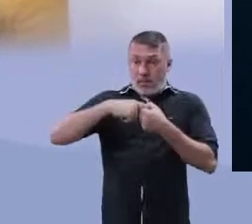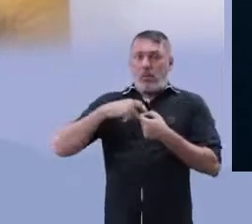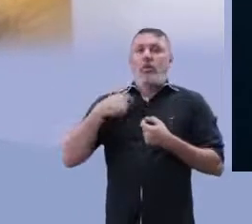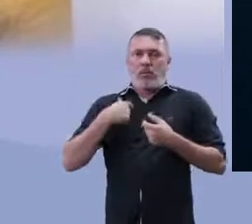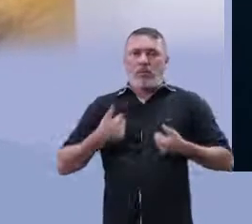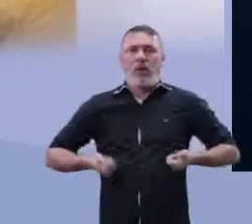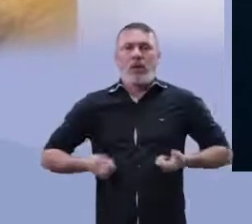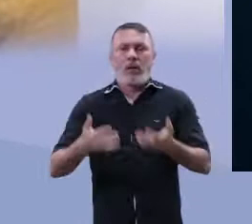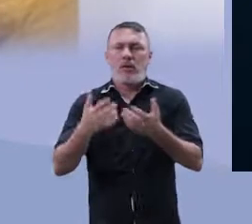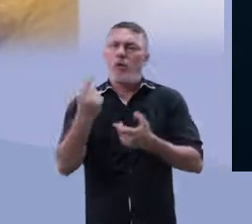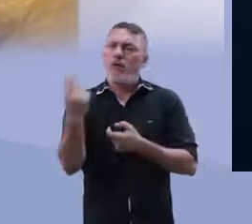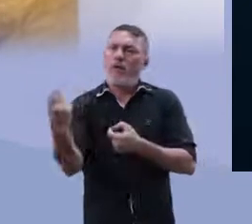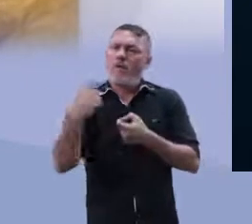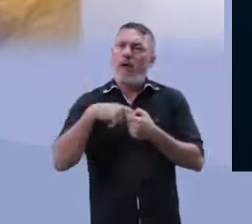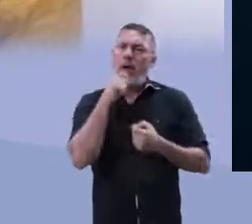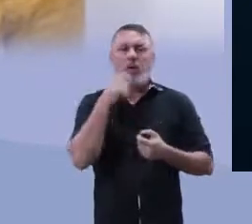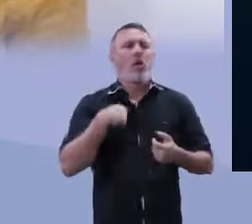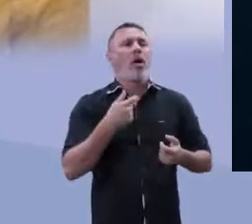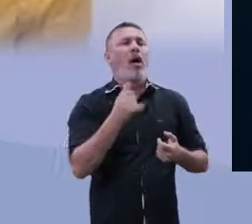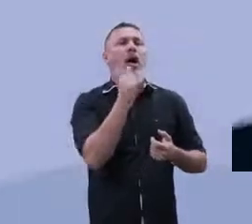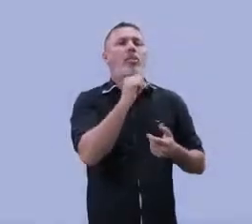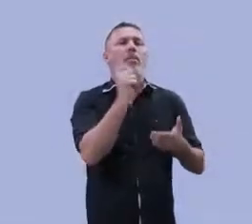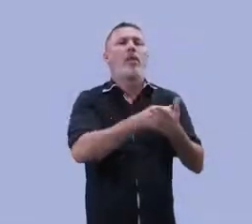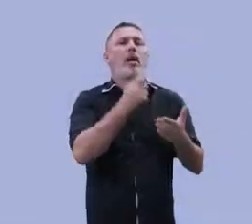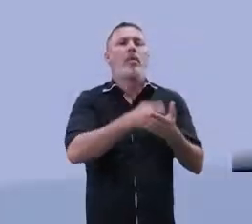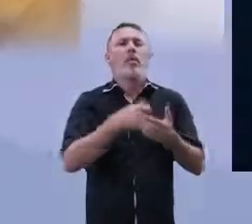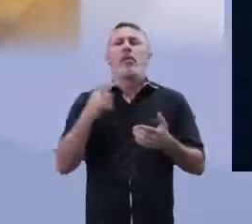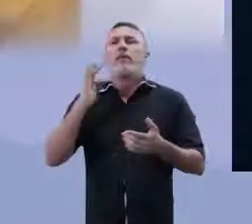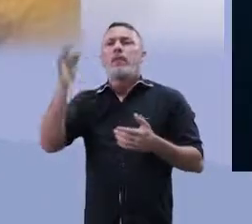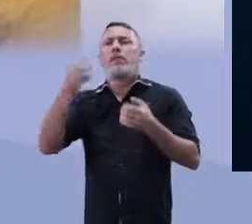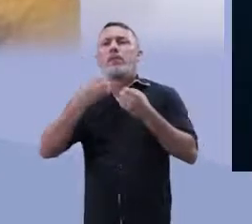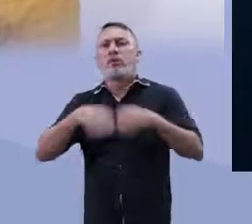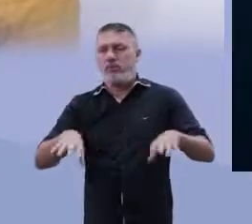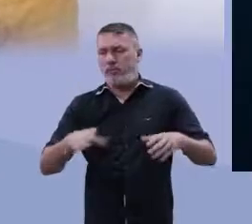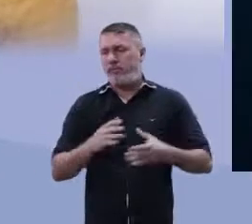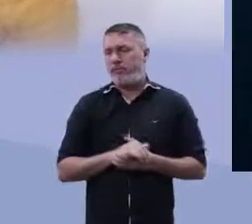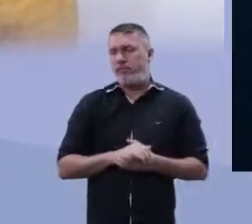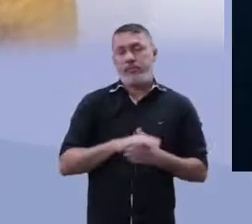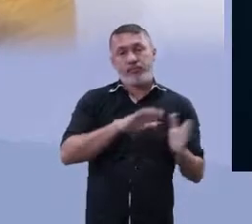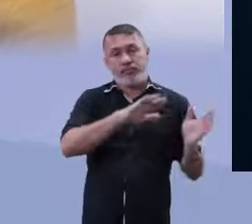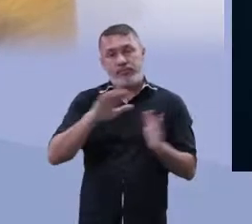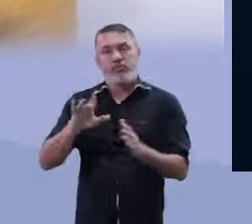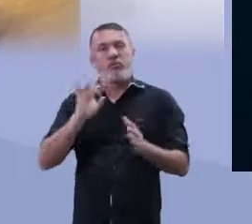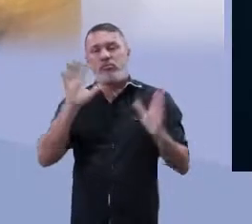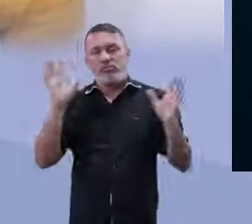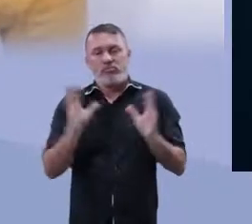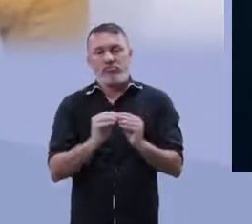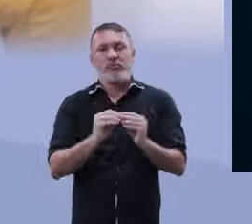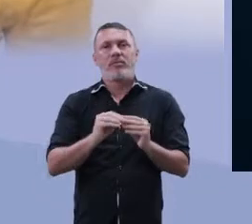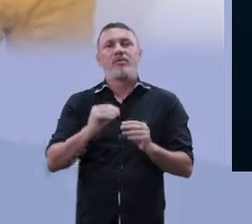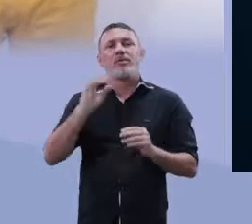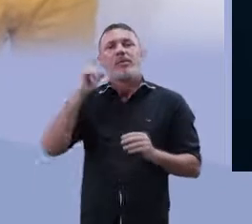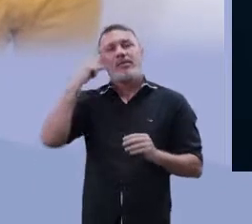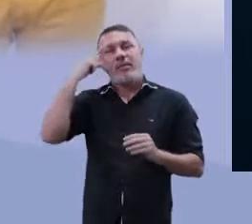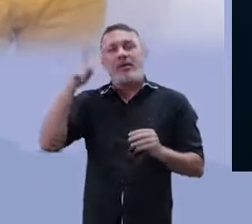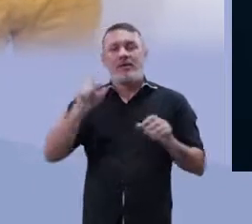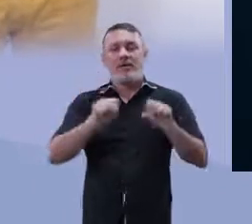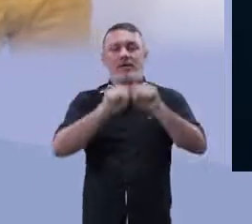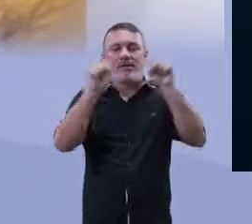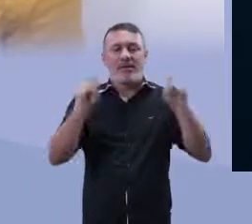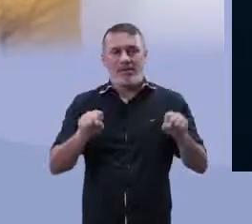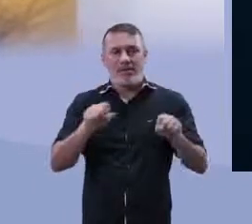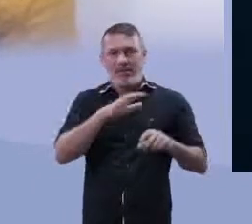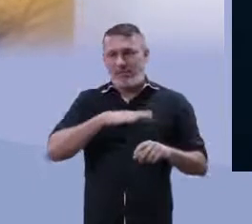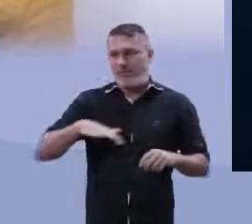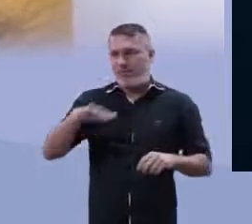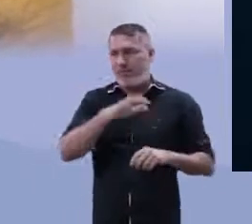isso, né, teoricamente, maximiza aí a produção. Só para a gente finalizar essa ideiazinha de sistemas produtivos, nós